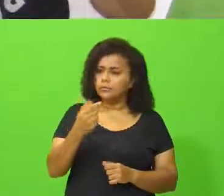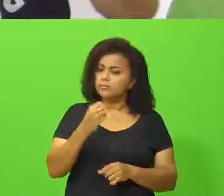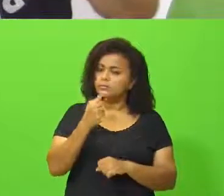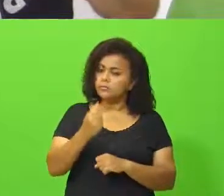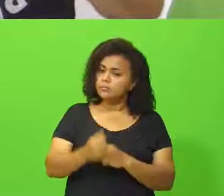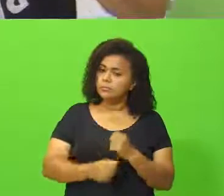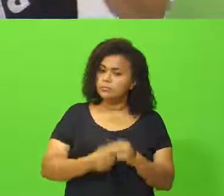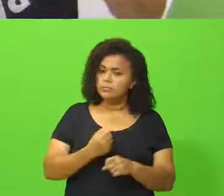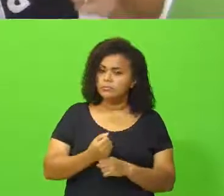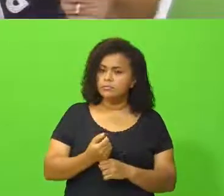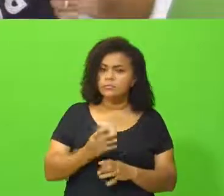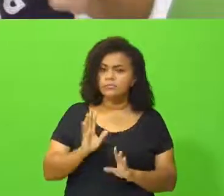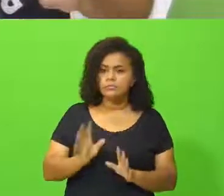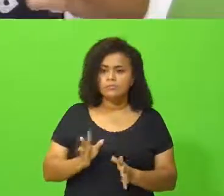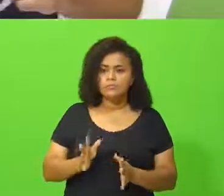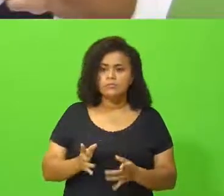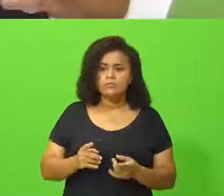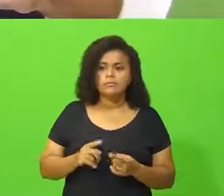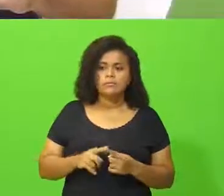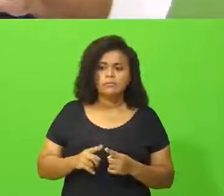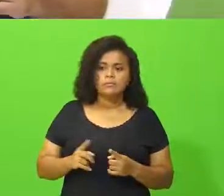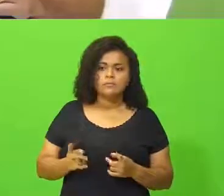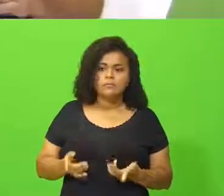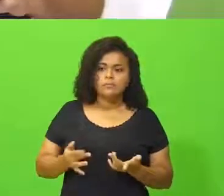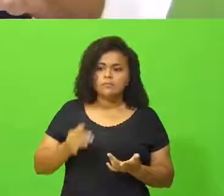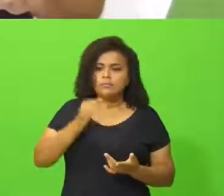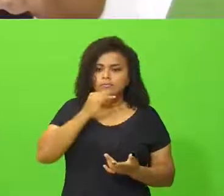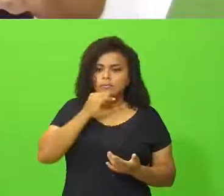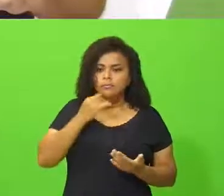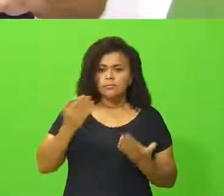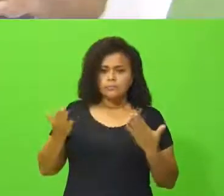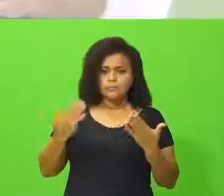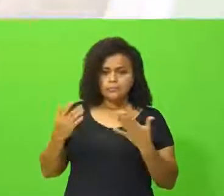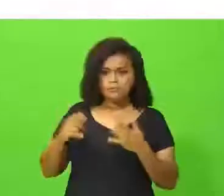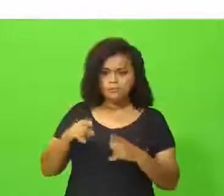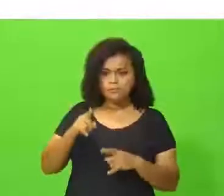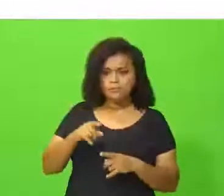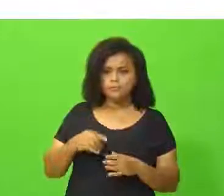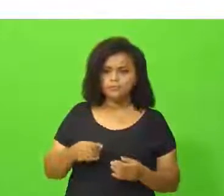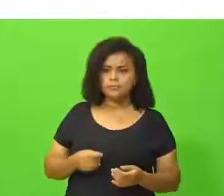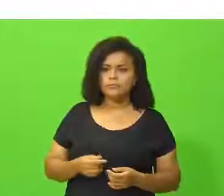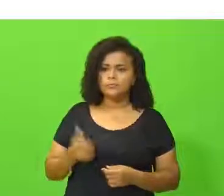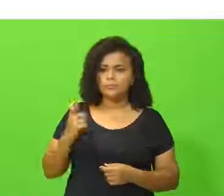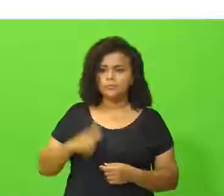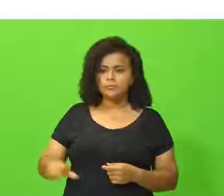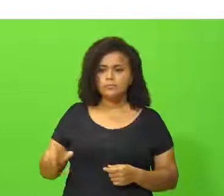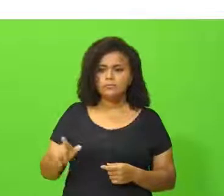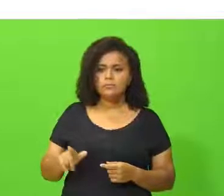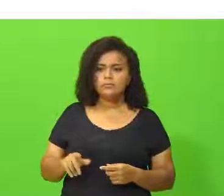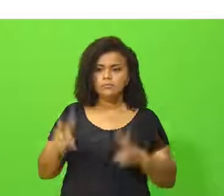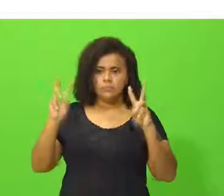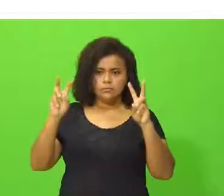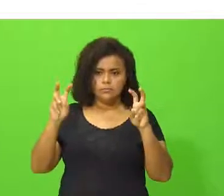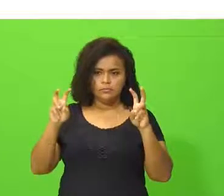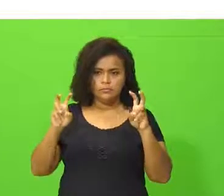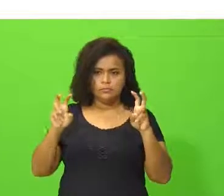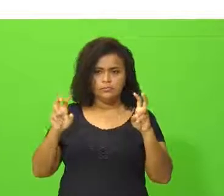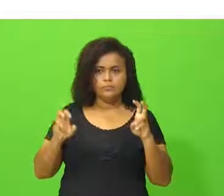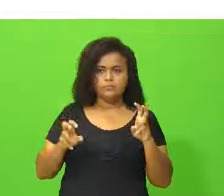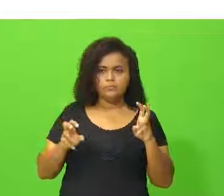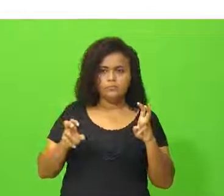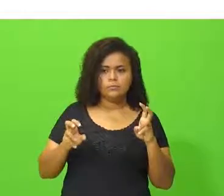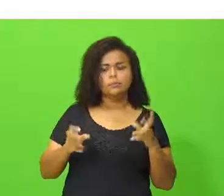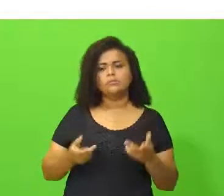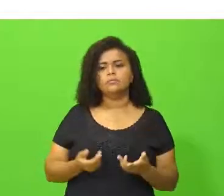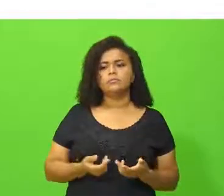diferenças bem significativas. Podemos passar aqui a próxima cartela. Vamos trabalhar agora com a estrutura